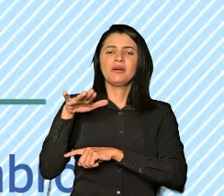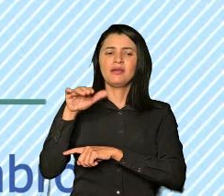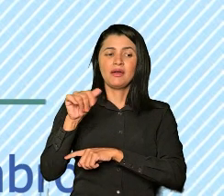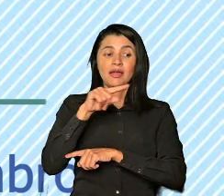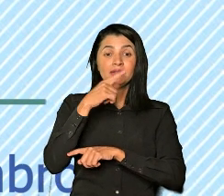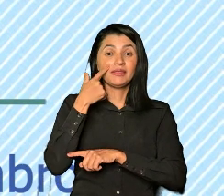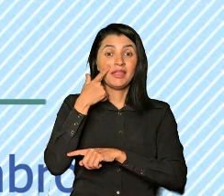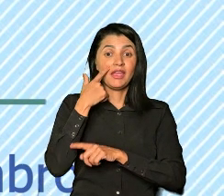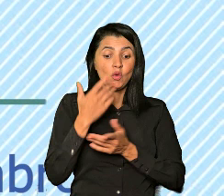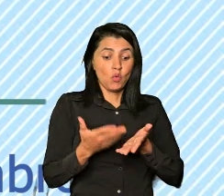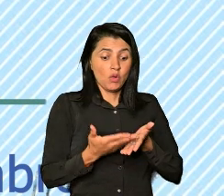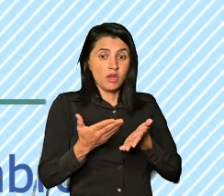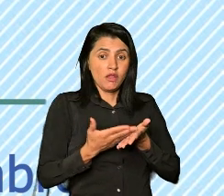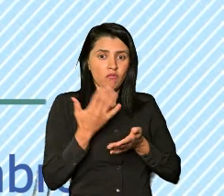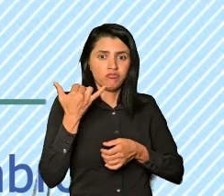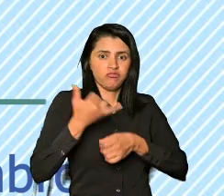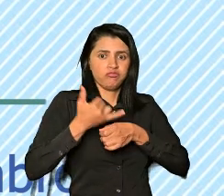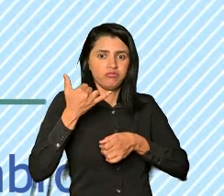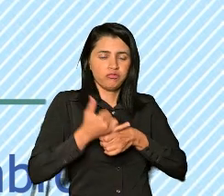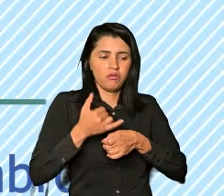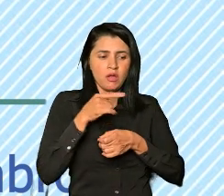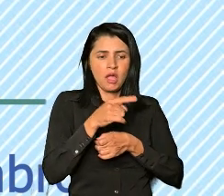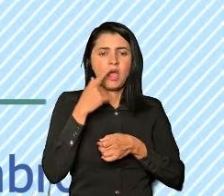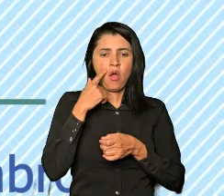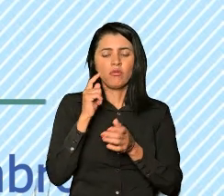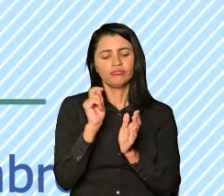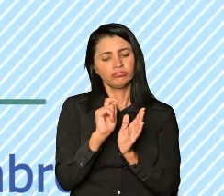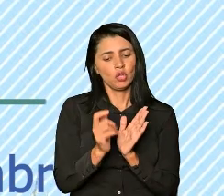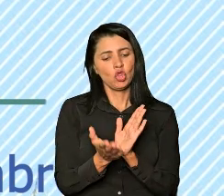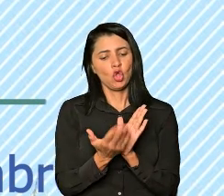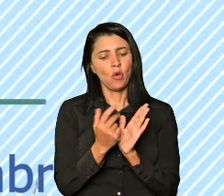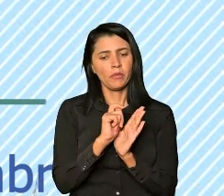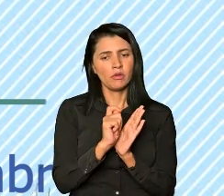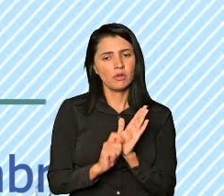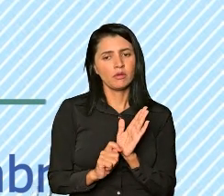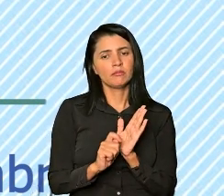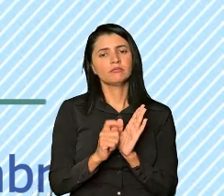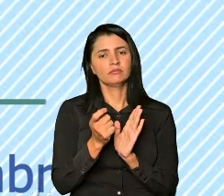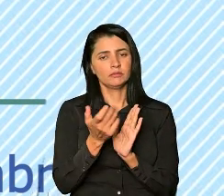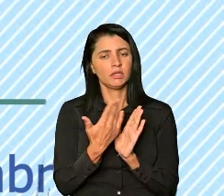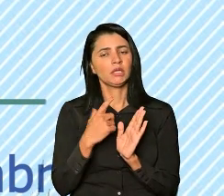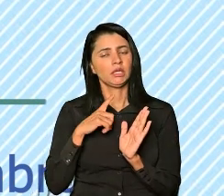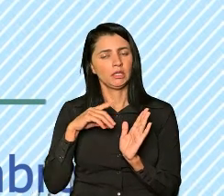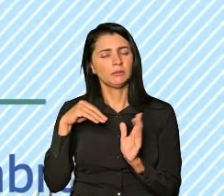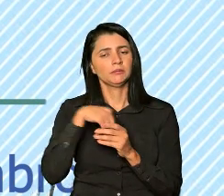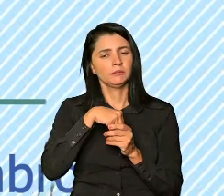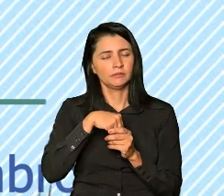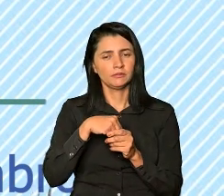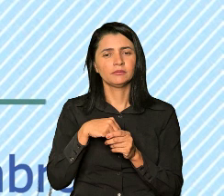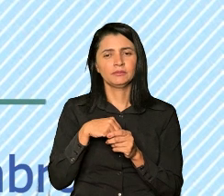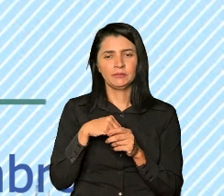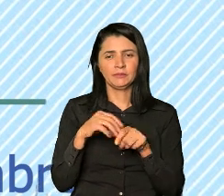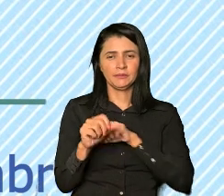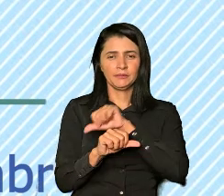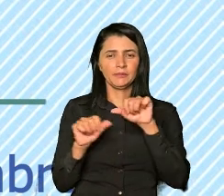No interior tem esse livro de aço, onde estão escritos os nomes dos heróis. Pode passar?